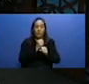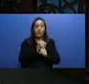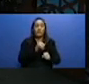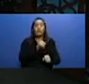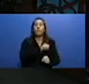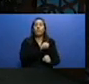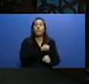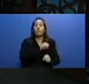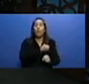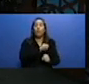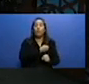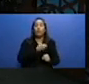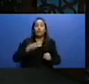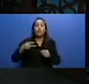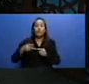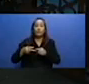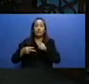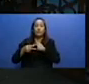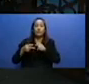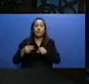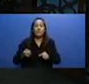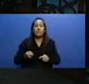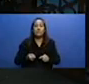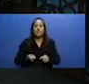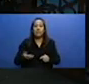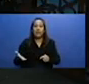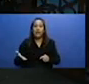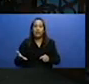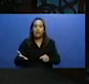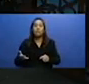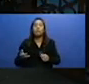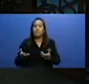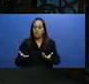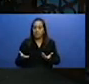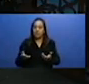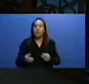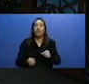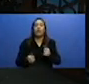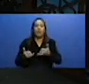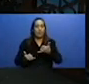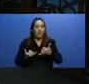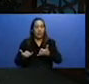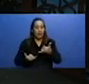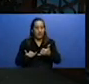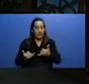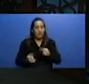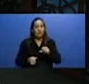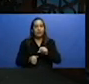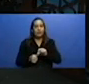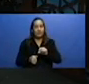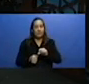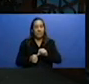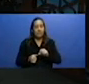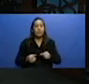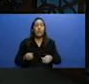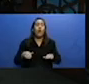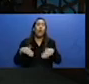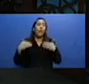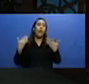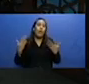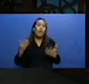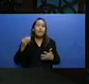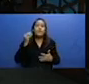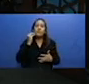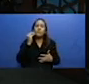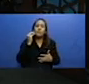dos pontos de dois dados. Não foi isso que a gente fez? Aqui, ó, quais são as possibilidades